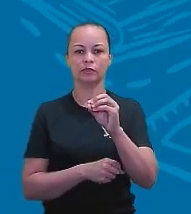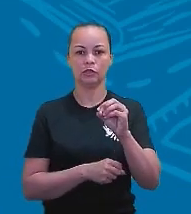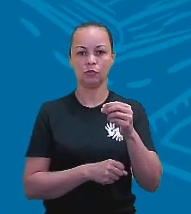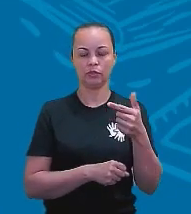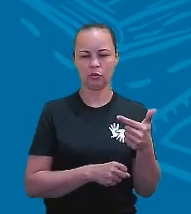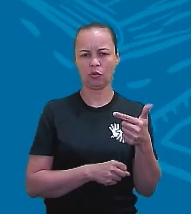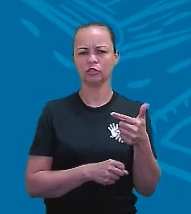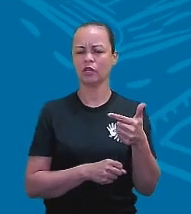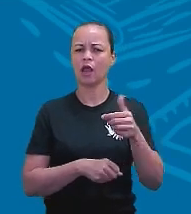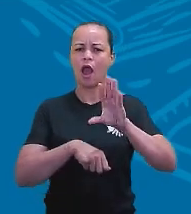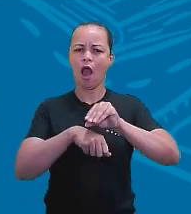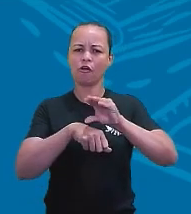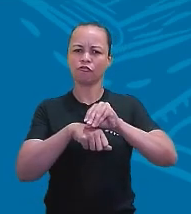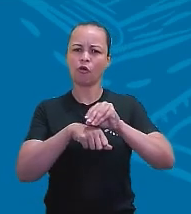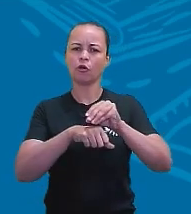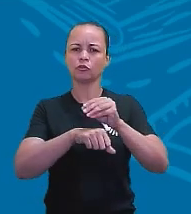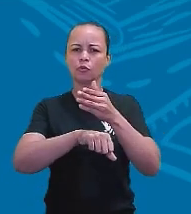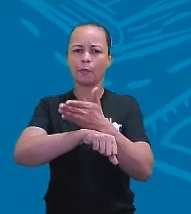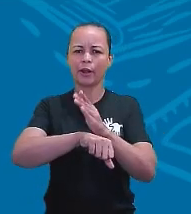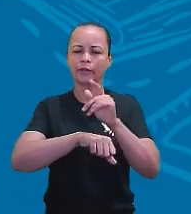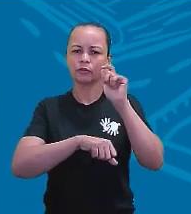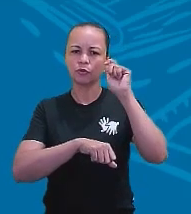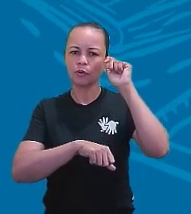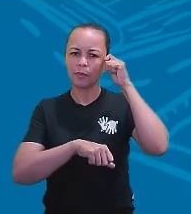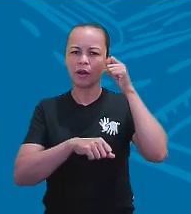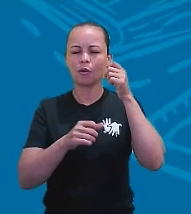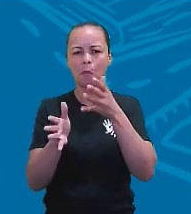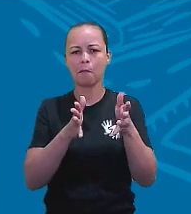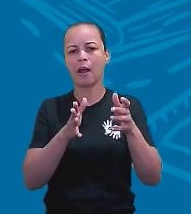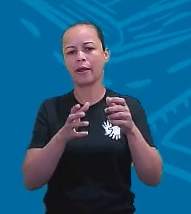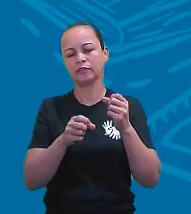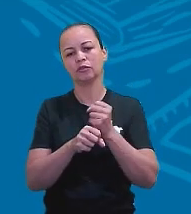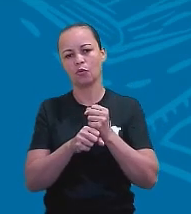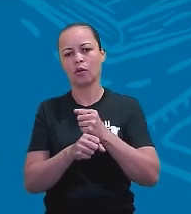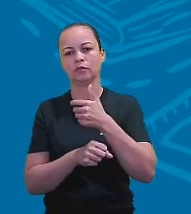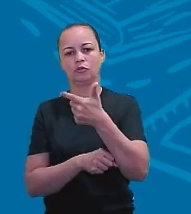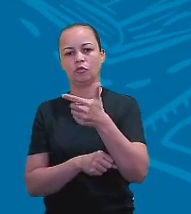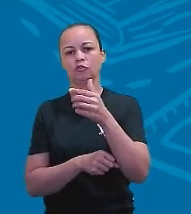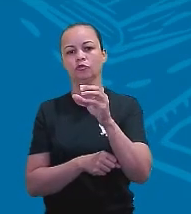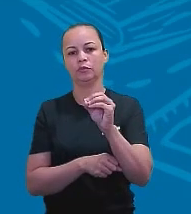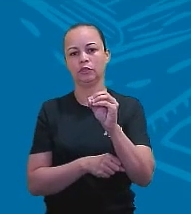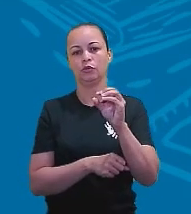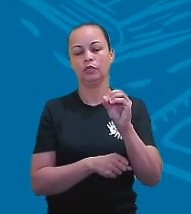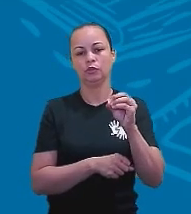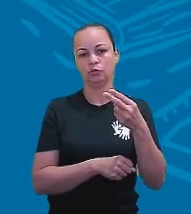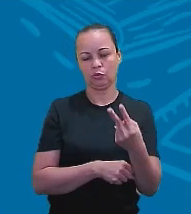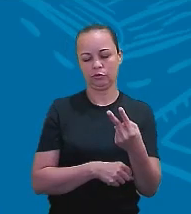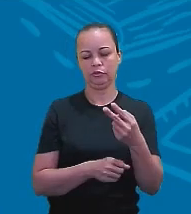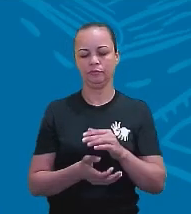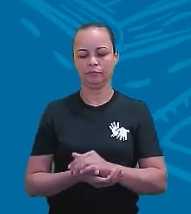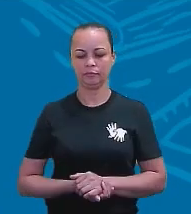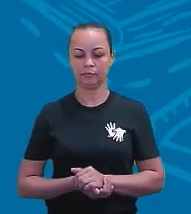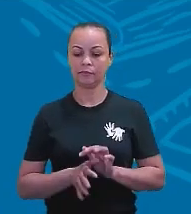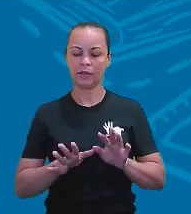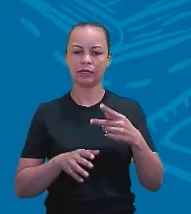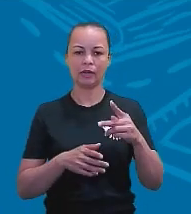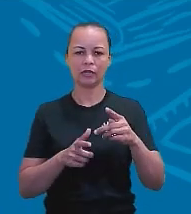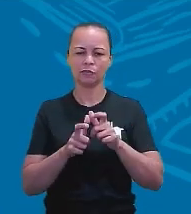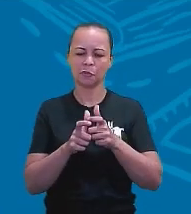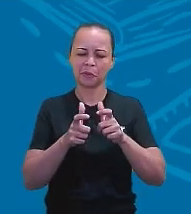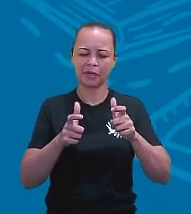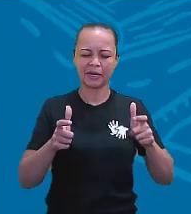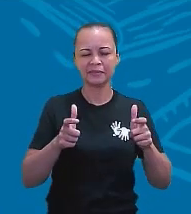preto e branco, ela já foi aí em 2002. Então, essa estação, ela serviu de muito